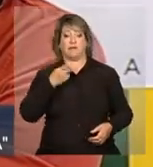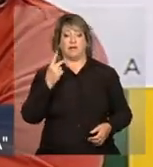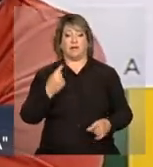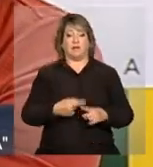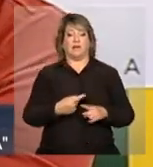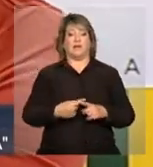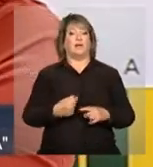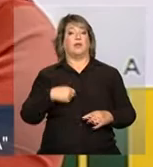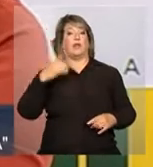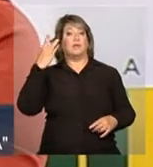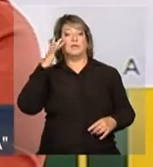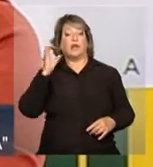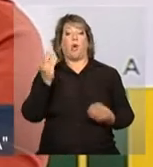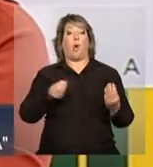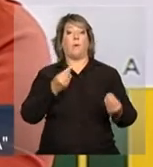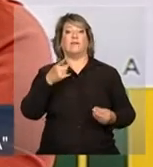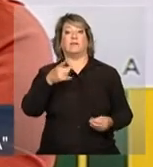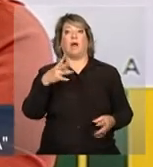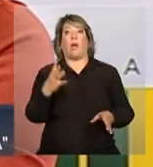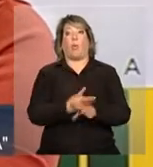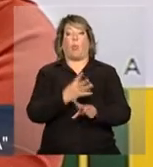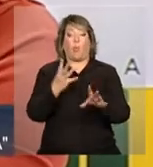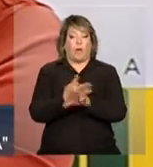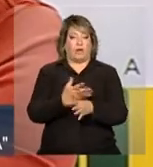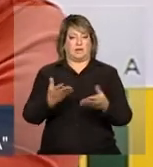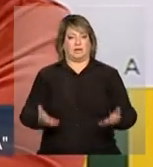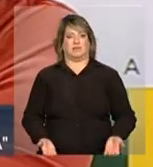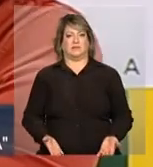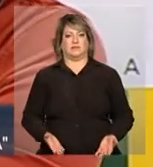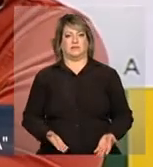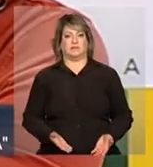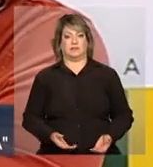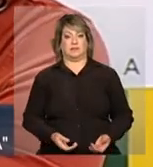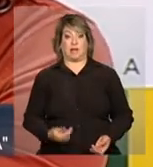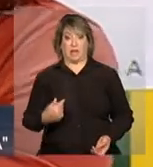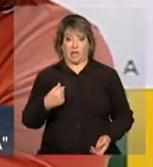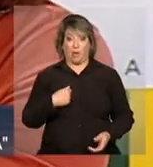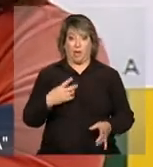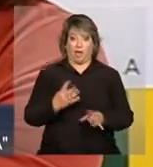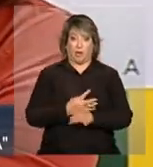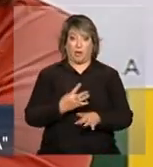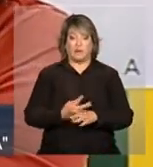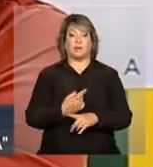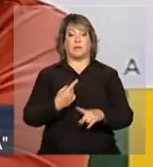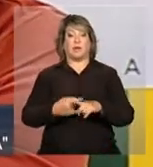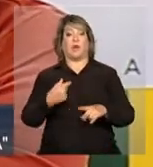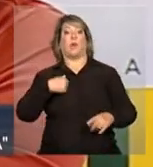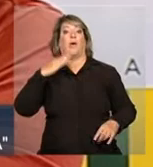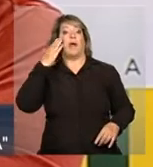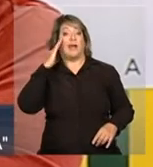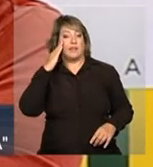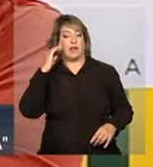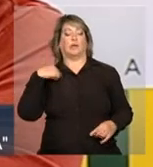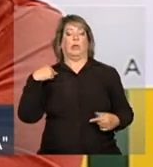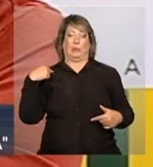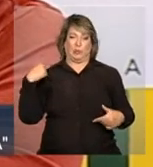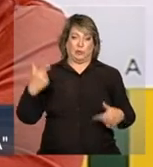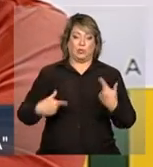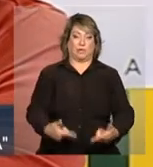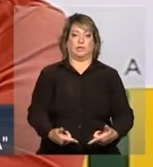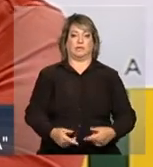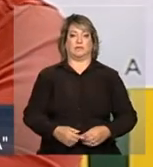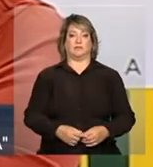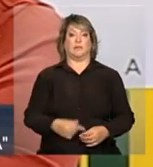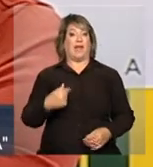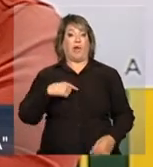tu aguenta isso? Sabe? Eu aguento porque eu tenho consciência e luto. Eu